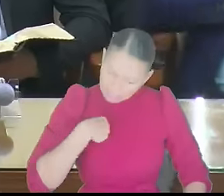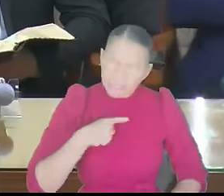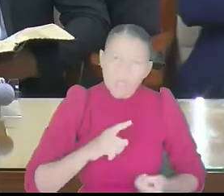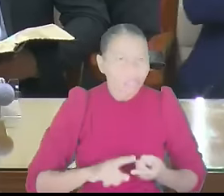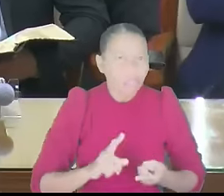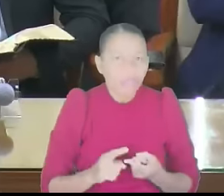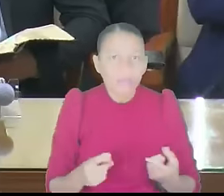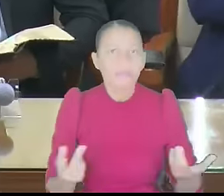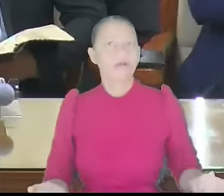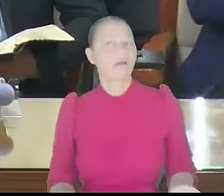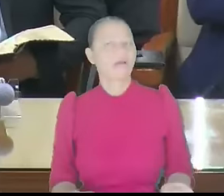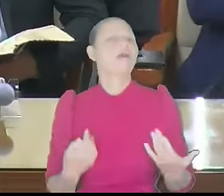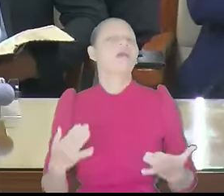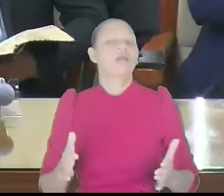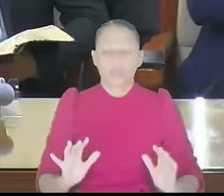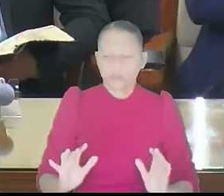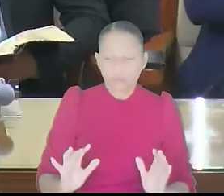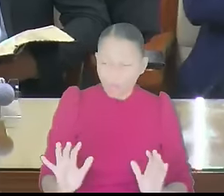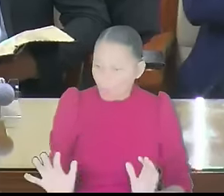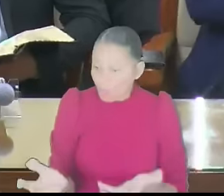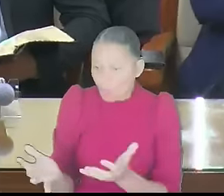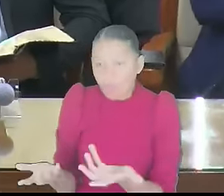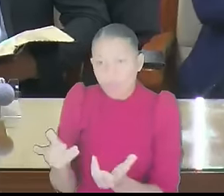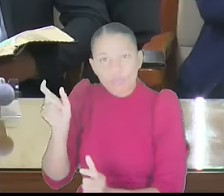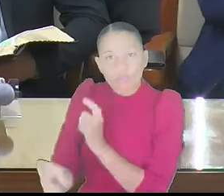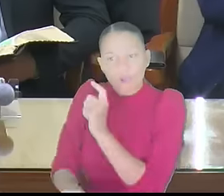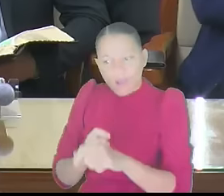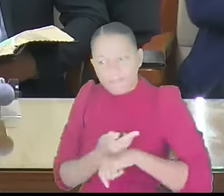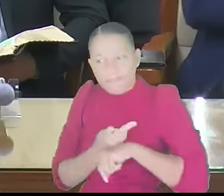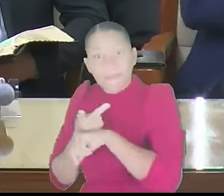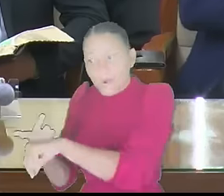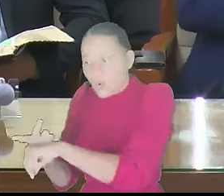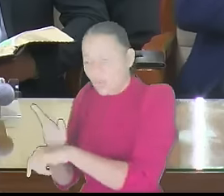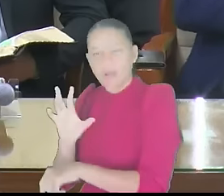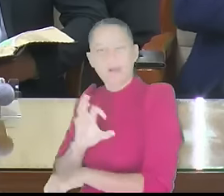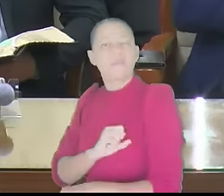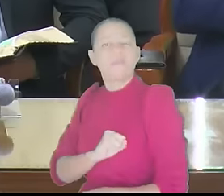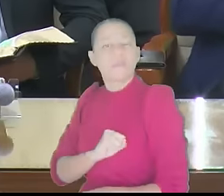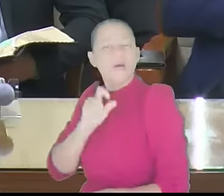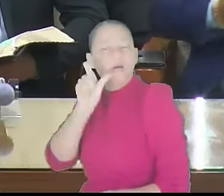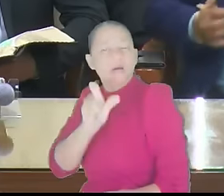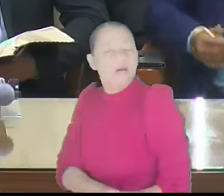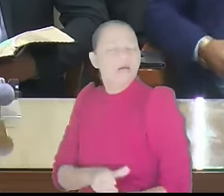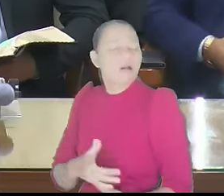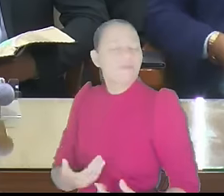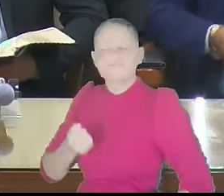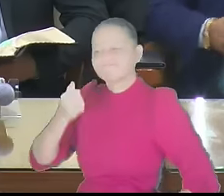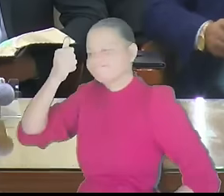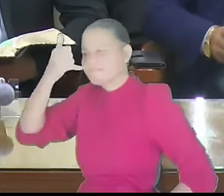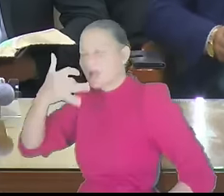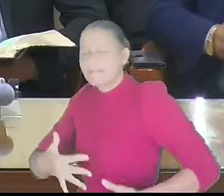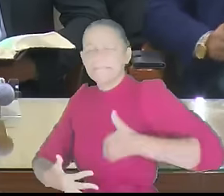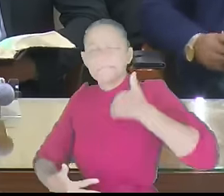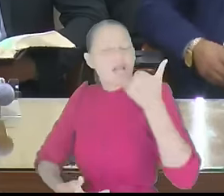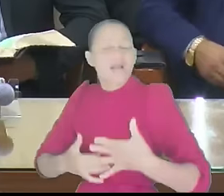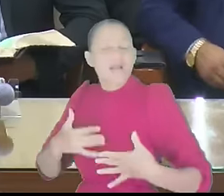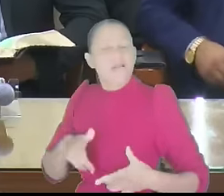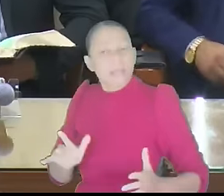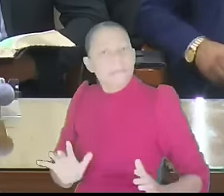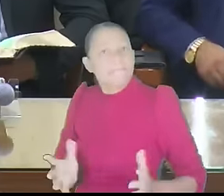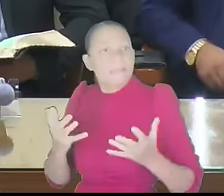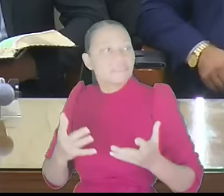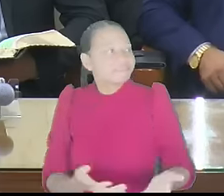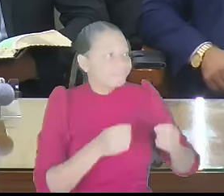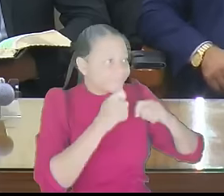Quem foi que incentivou as filhas de Jerusalém a buscar o amado? Quem foi que incentivou com aquela conversa, com aquele diálogo? Quem foi que incentivou as